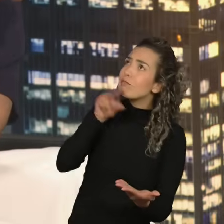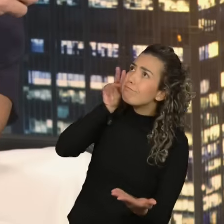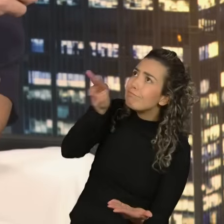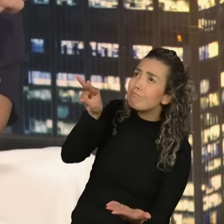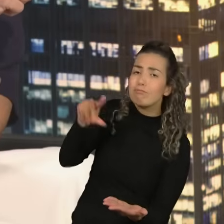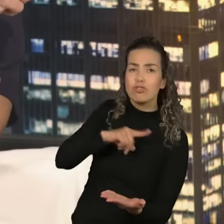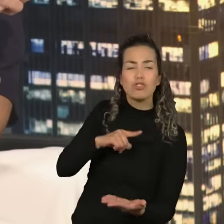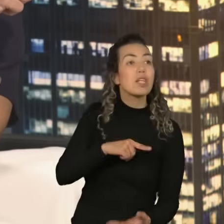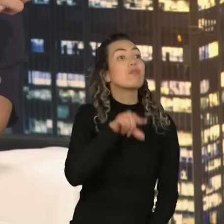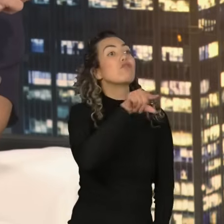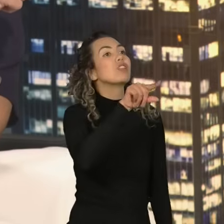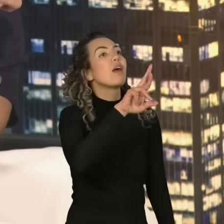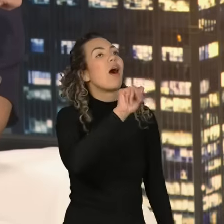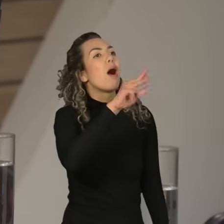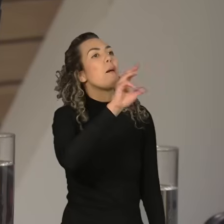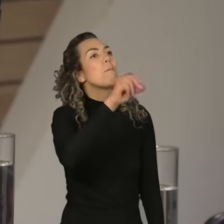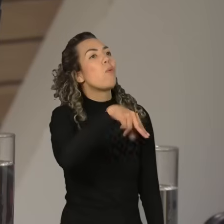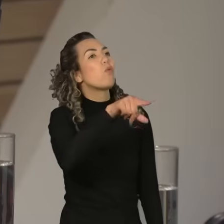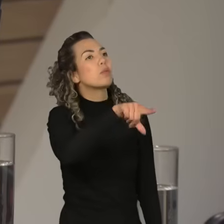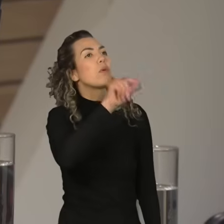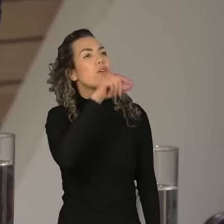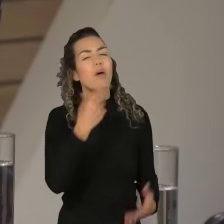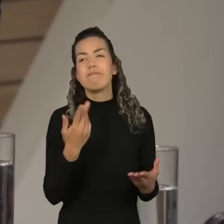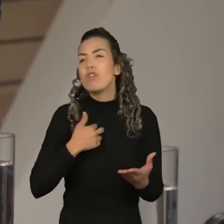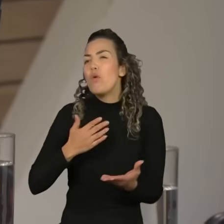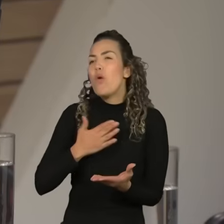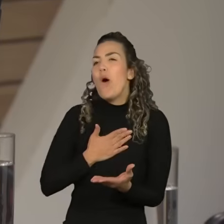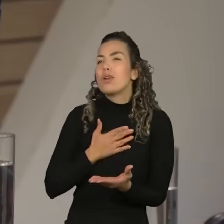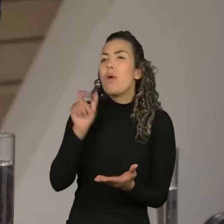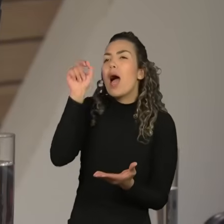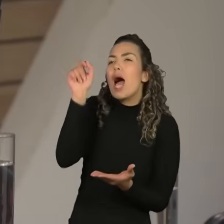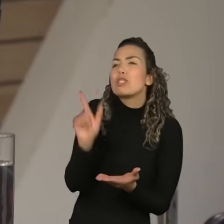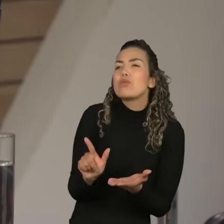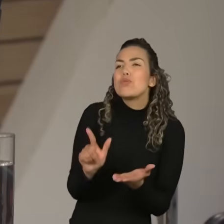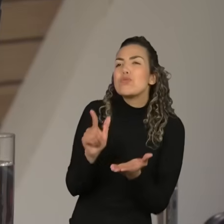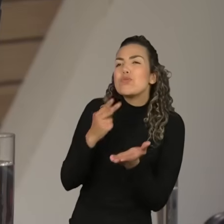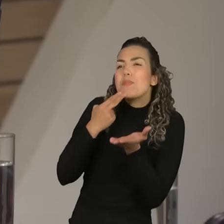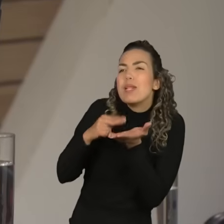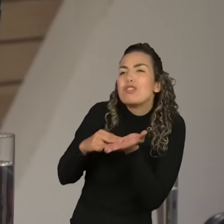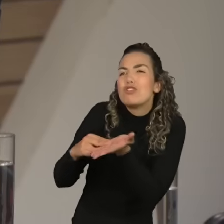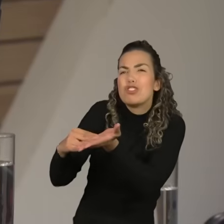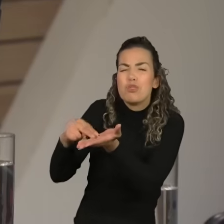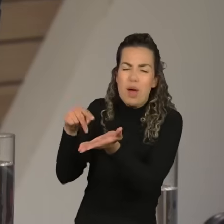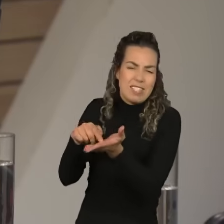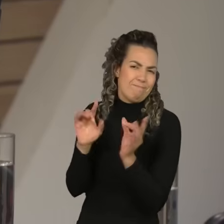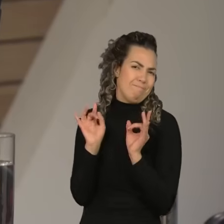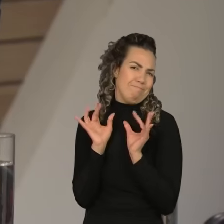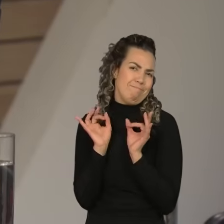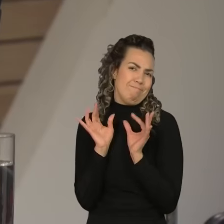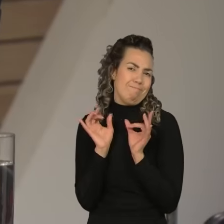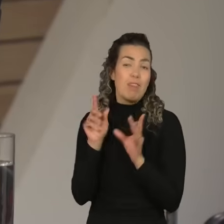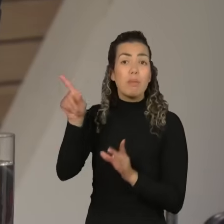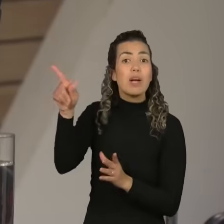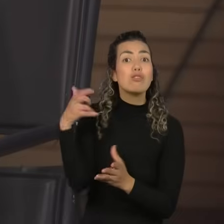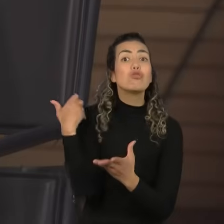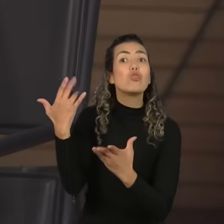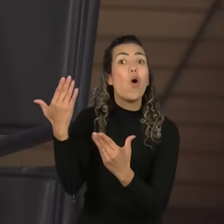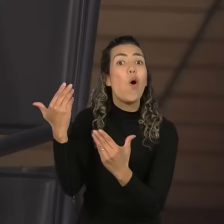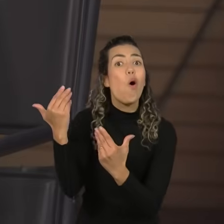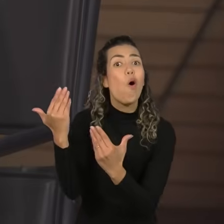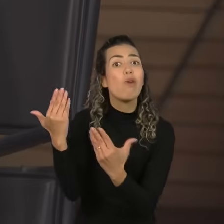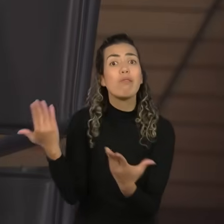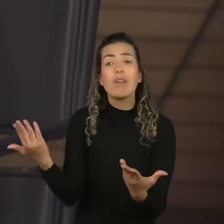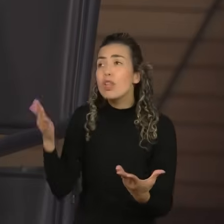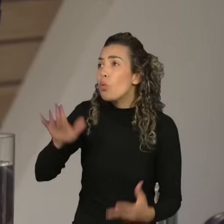né? Ramon, sua escolha? Eu acho o Bilhetinho Azul uma preciosidade, assim. E ele era muito novo, isso que é lindo, né?